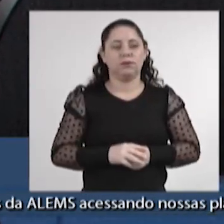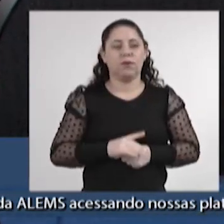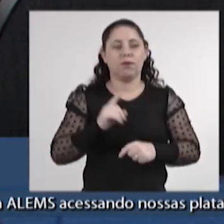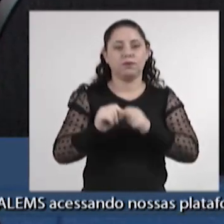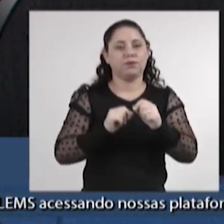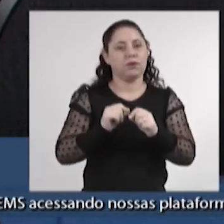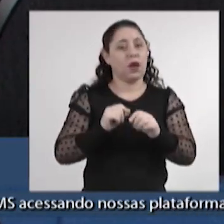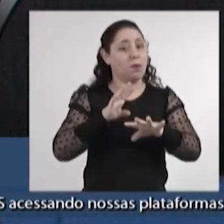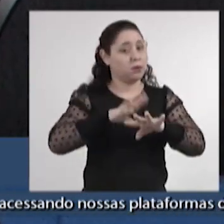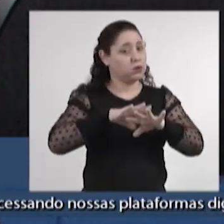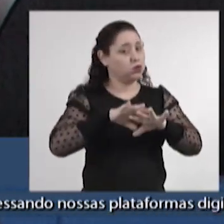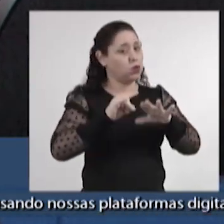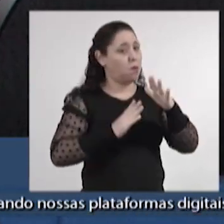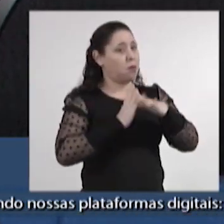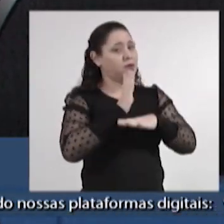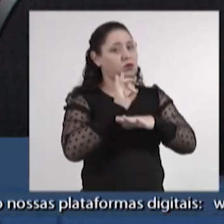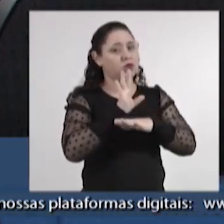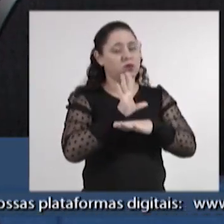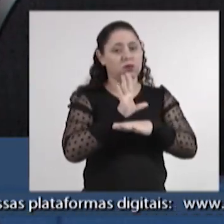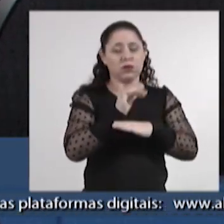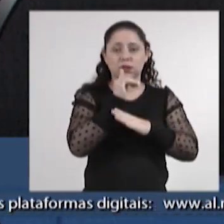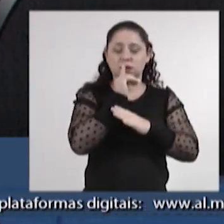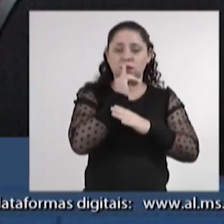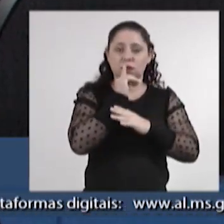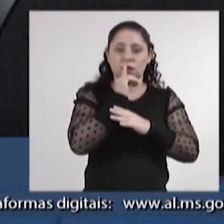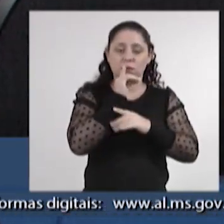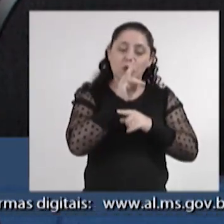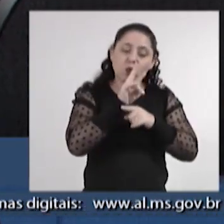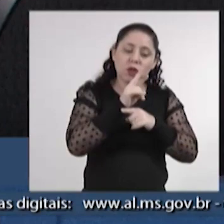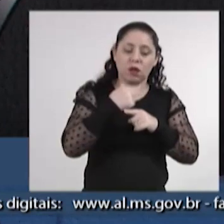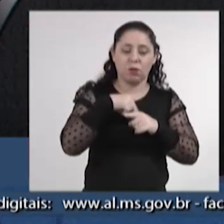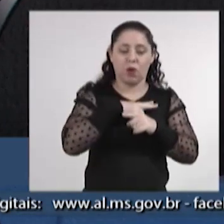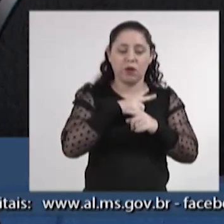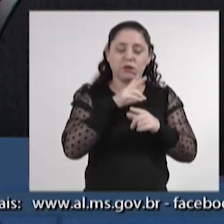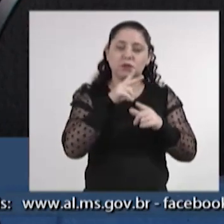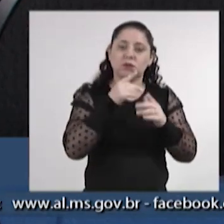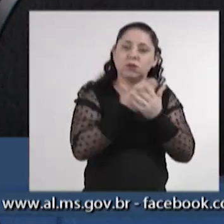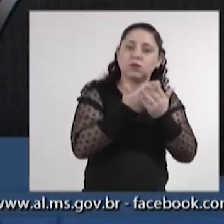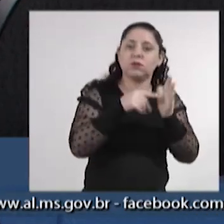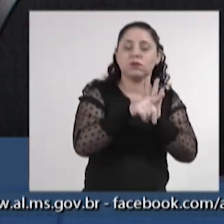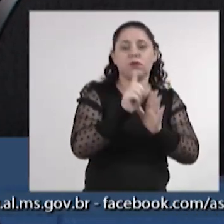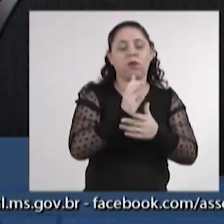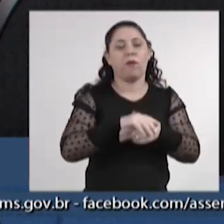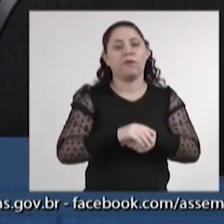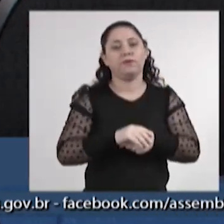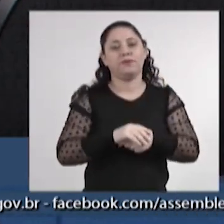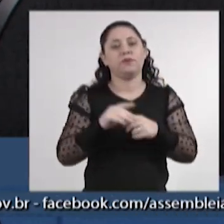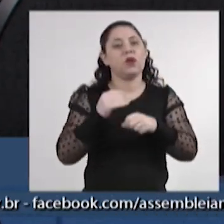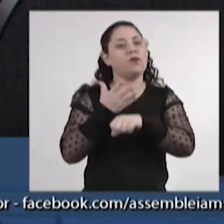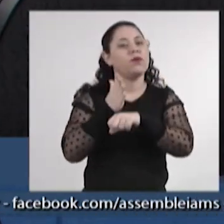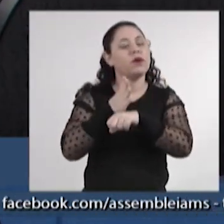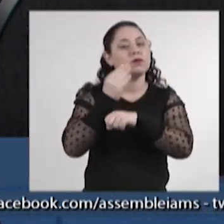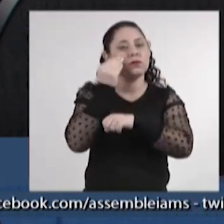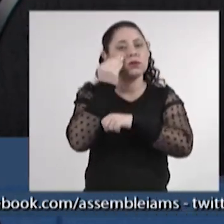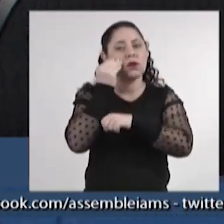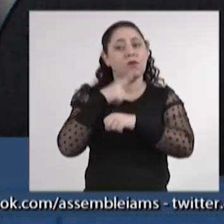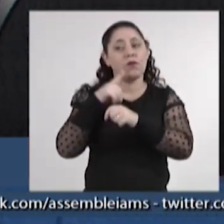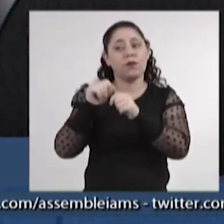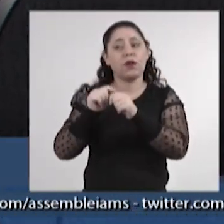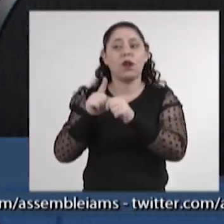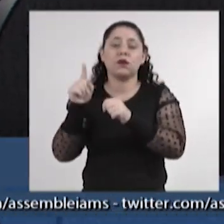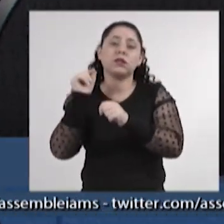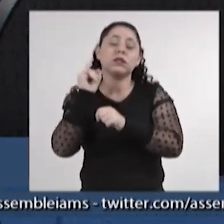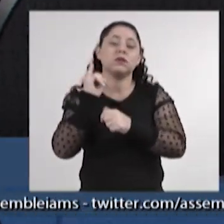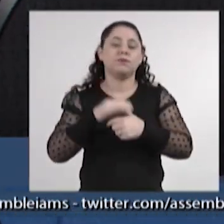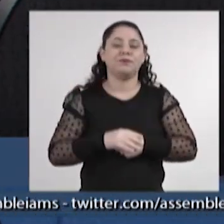extrapolação matemática, tá? Isso aqui não é monitoramento nosso lá. Existe uma simulação matemática, que inclusive foi eu que fiz lá, que